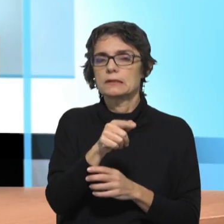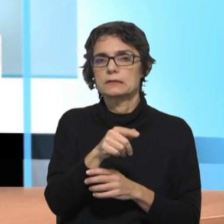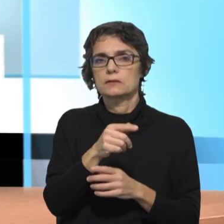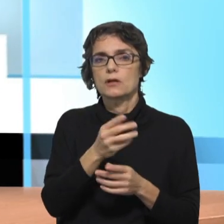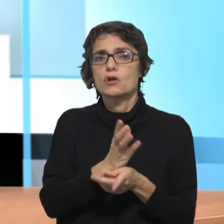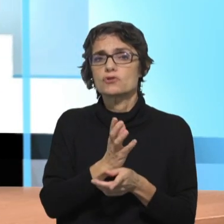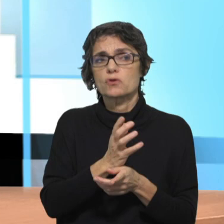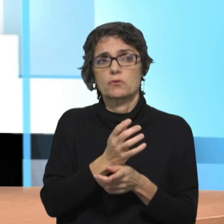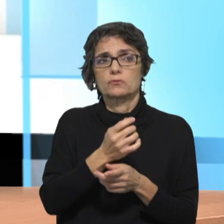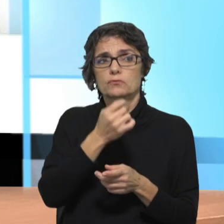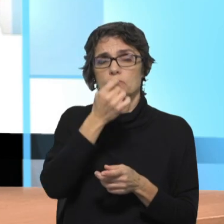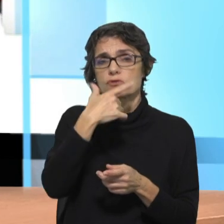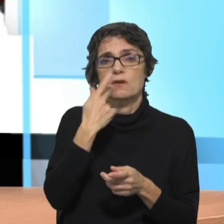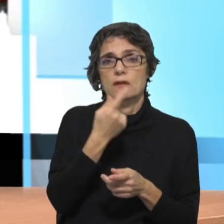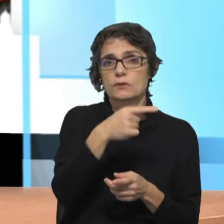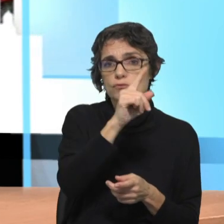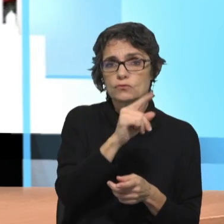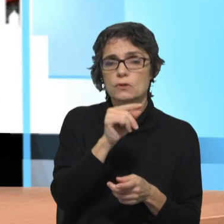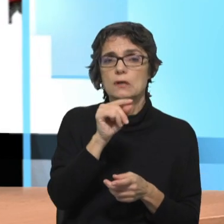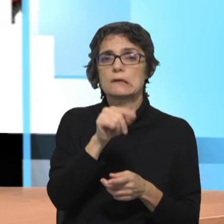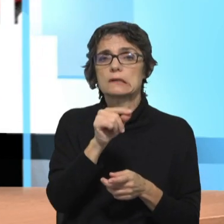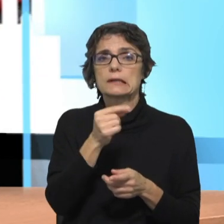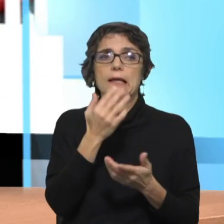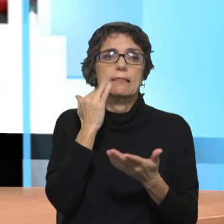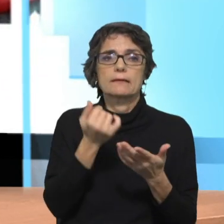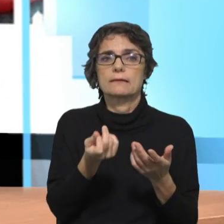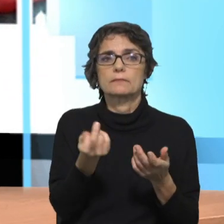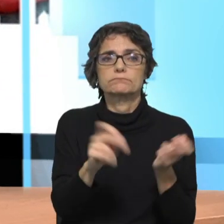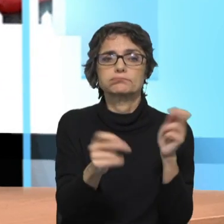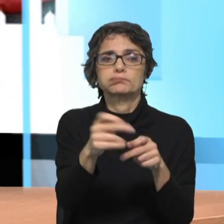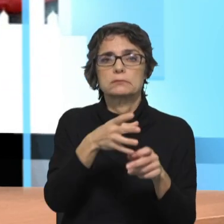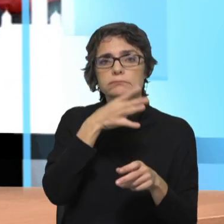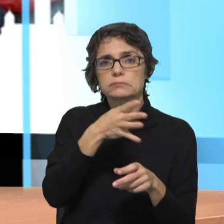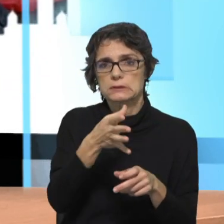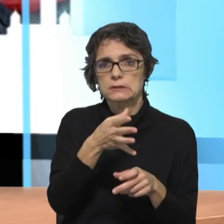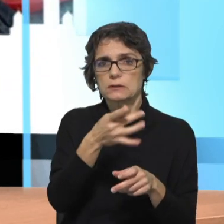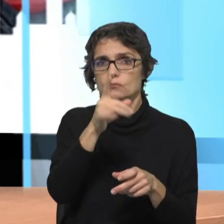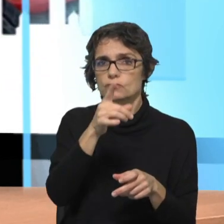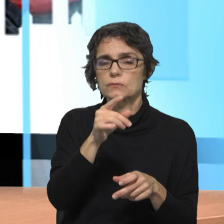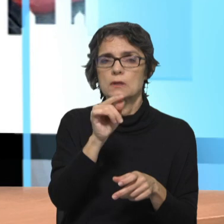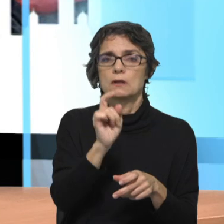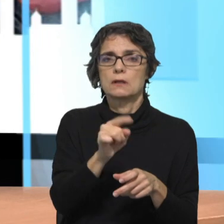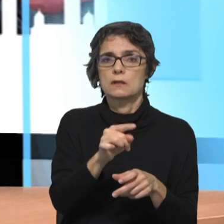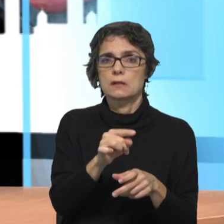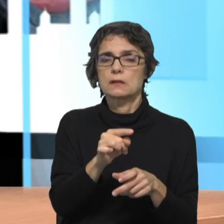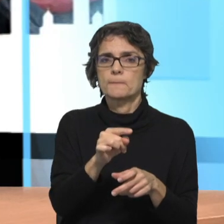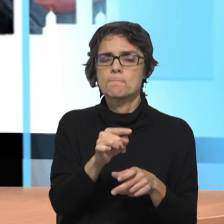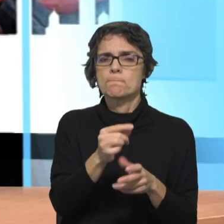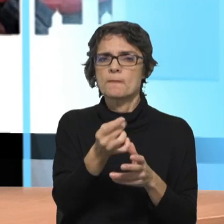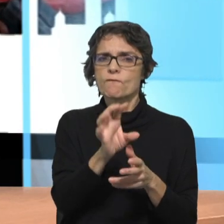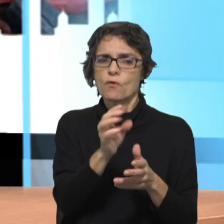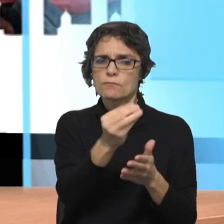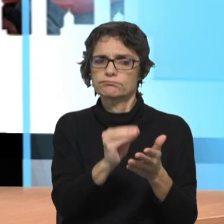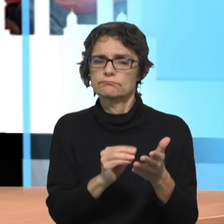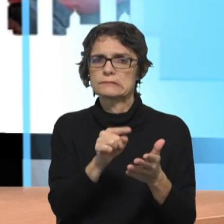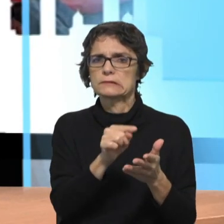mera biografia que tenta reproduzir os factos em bruto daquilo que Jesus fez e daquilo que Jesus disse, já